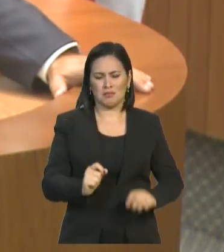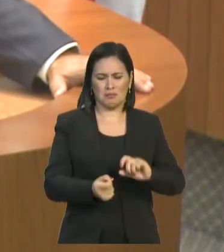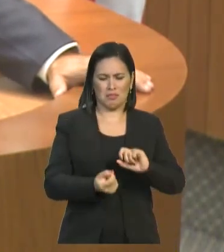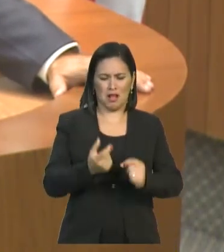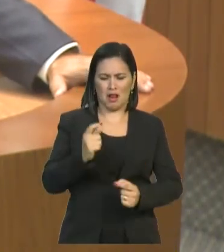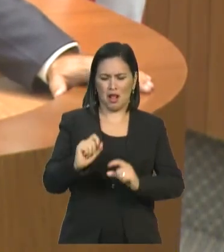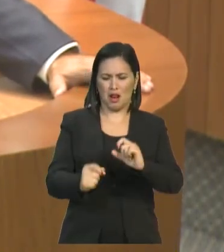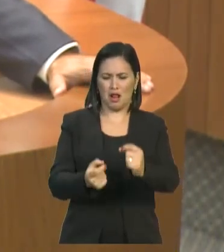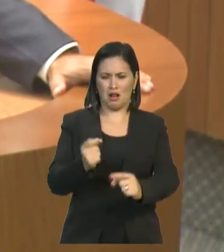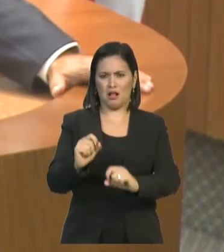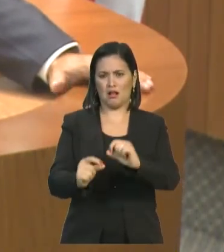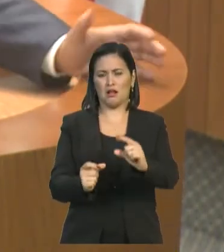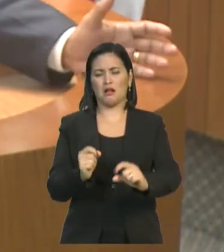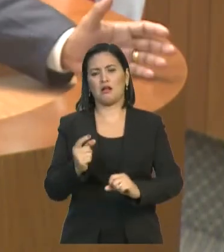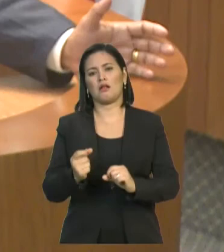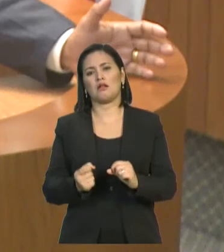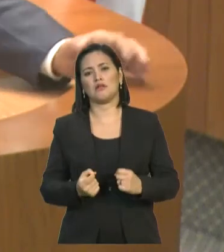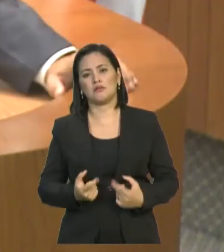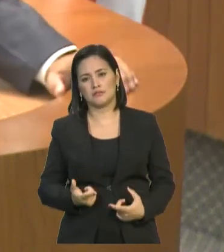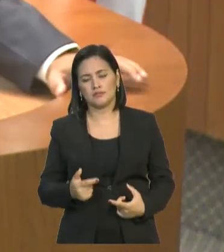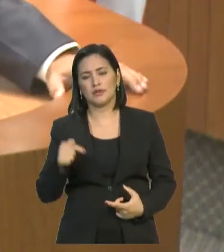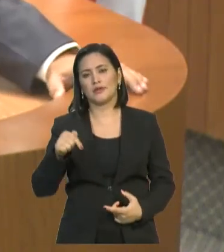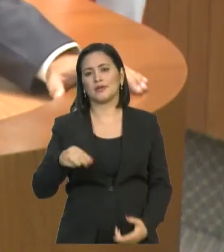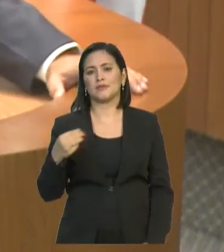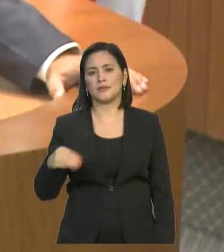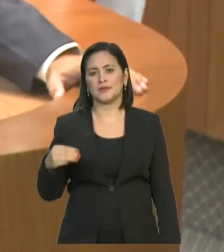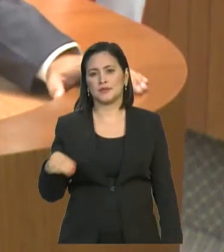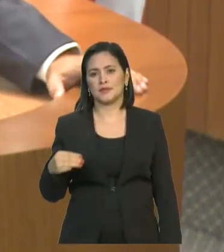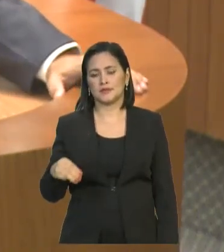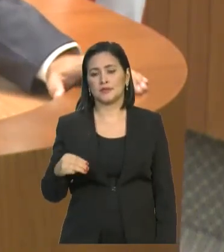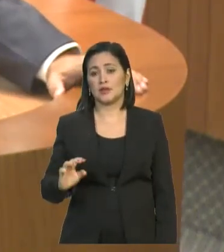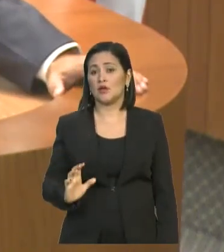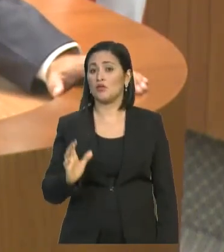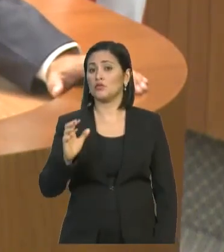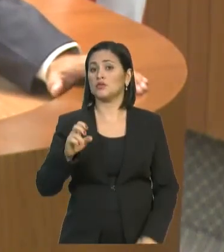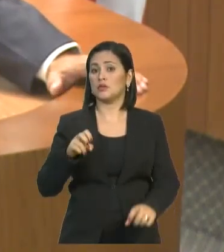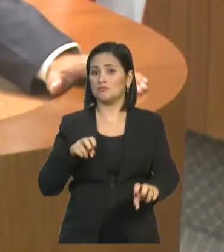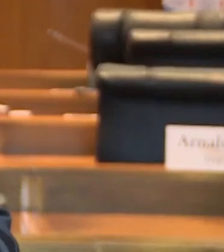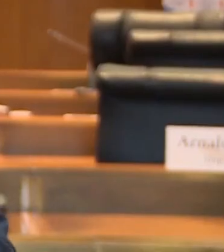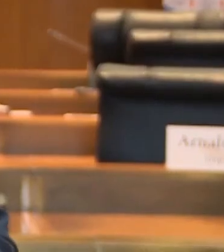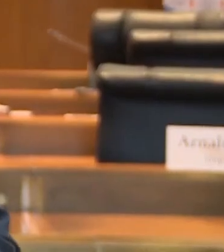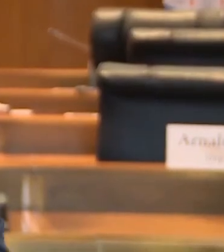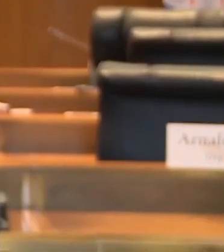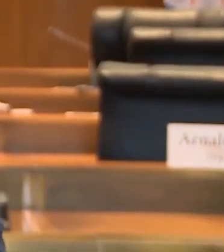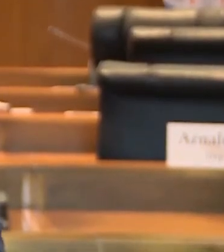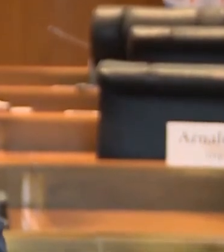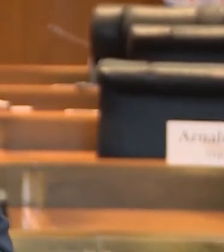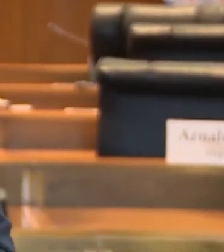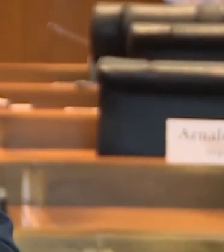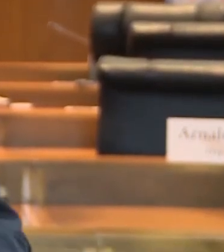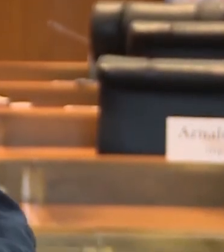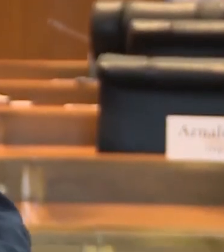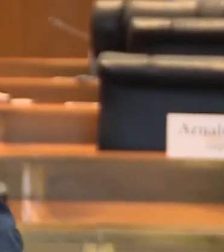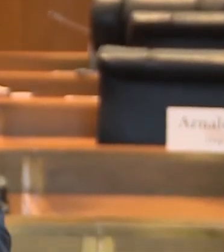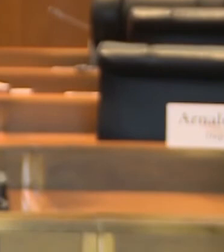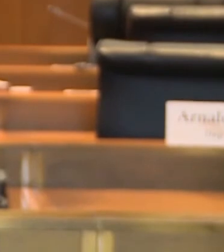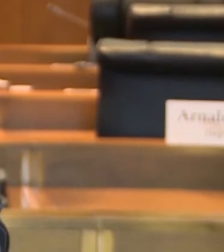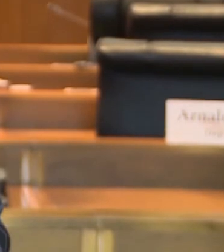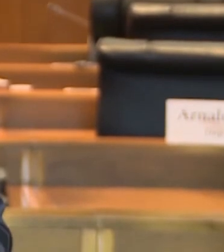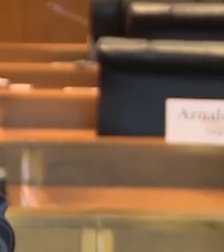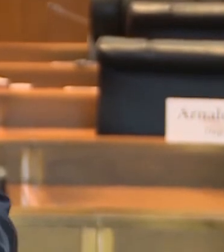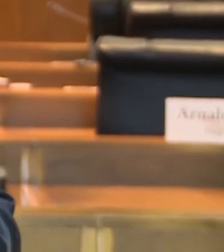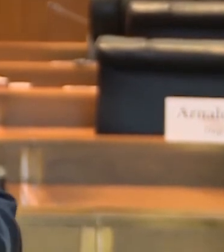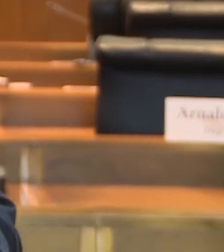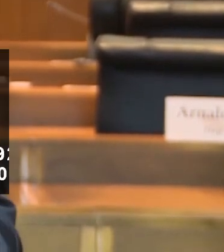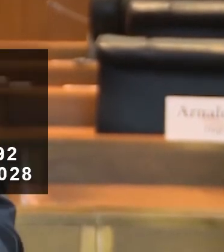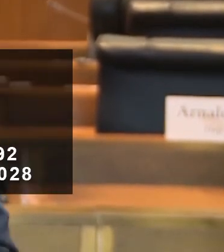tenha essas estradas com um grau de acidente acima da normalidade. Portanto, Eli Coelho, esses são os principais